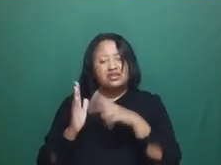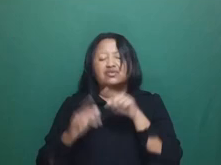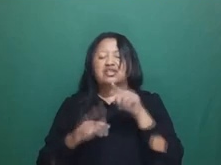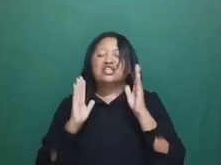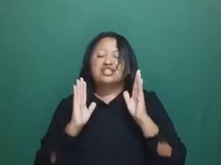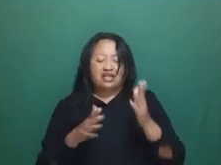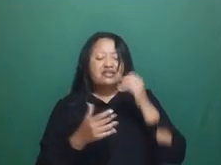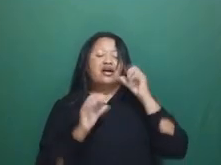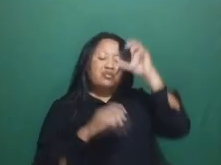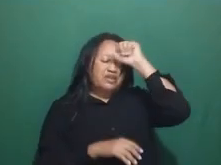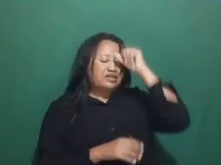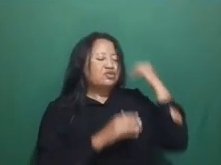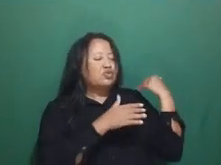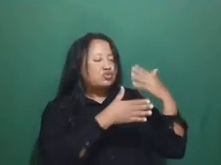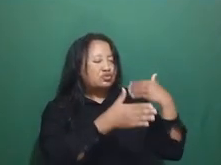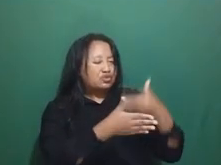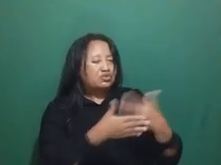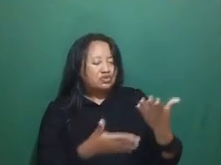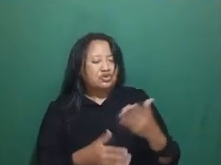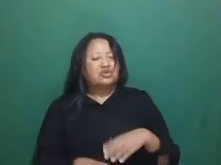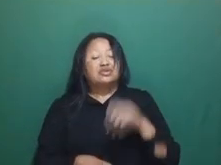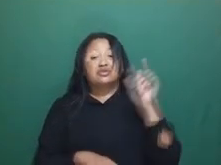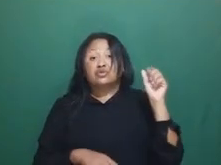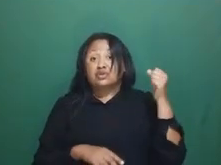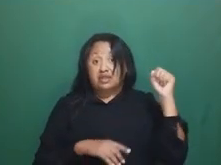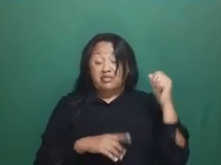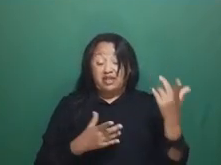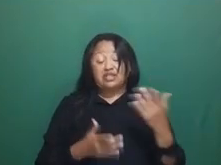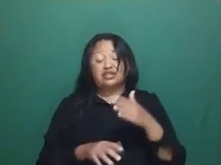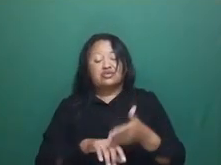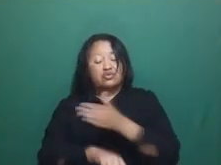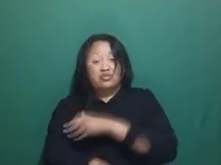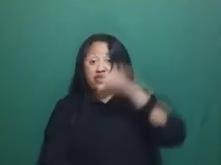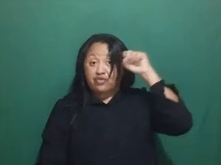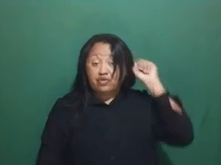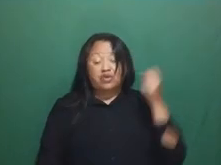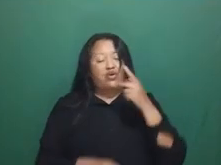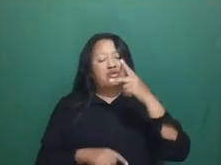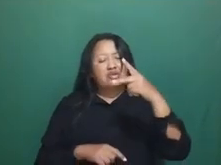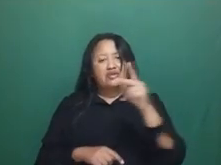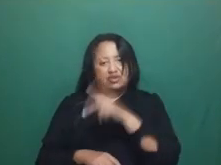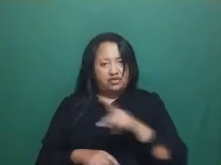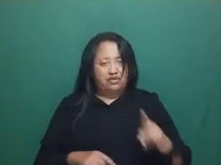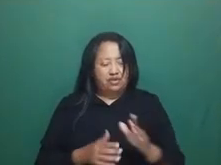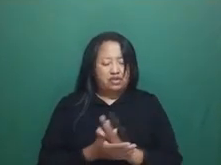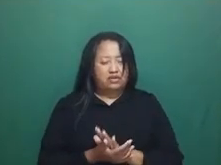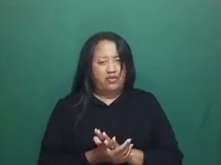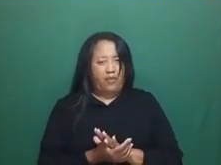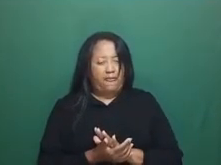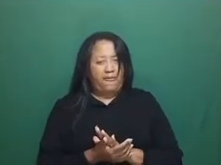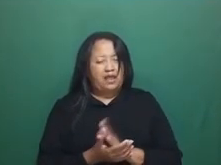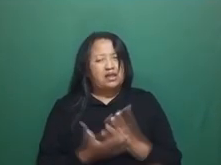devem ter aprendido isso lá no comecinho do semestre lá no comecinho duto do prevupe né com seus os seus professores é